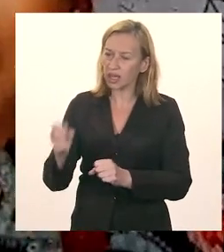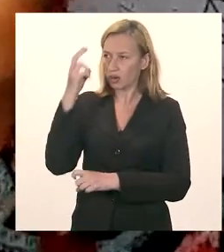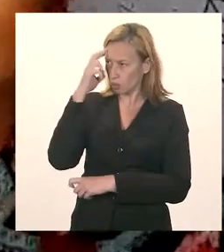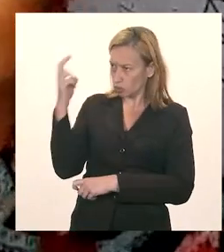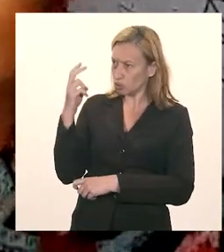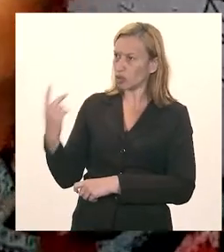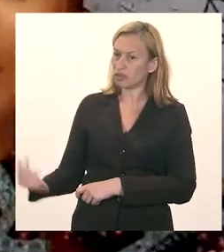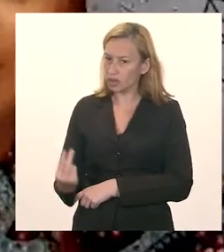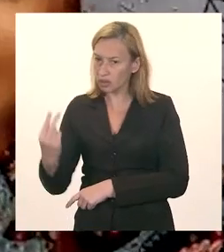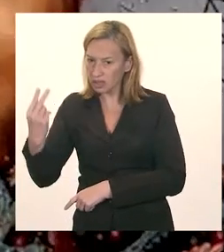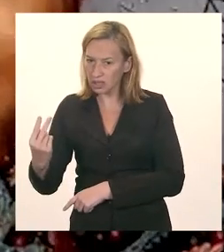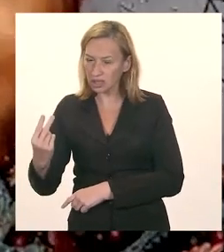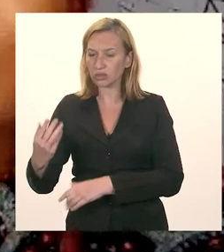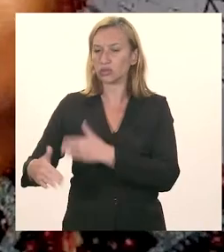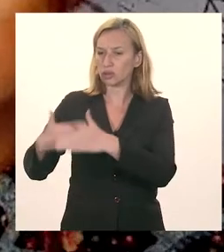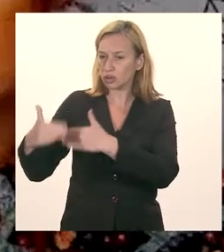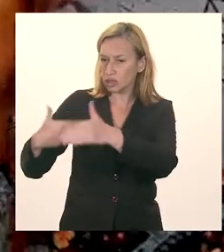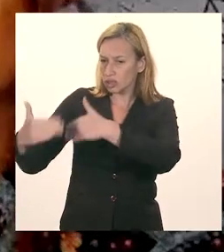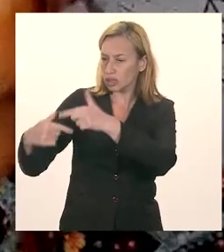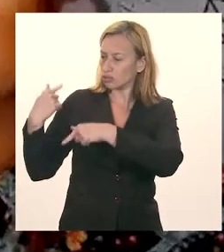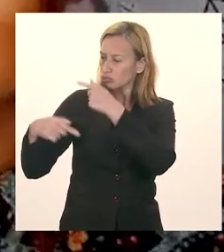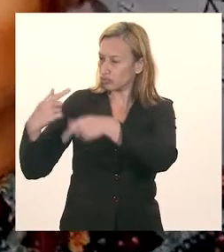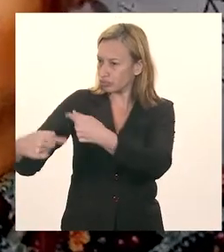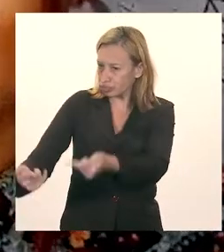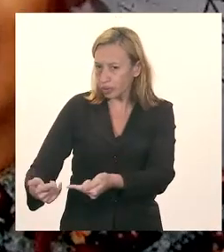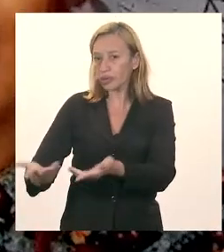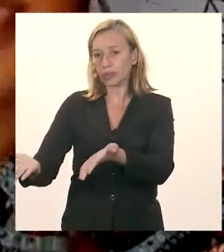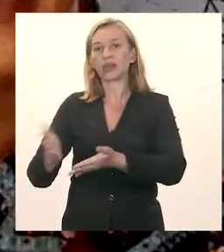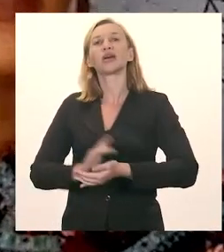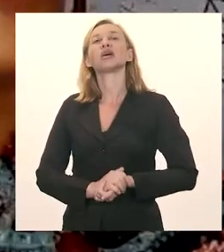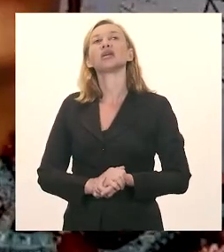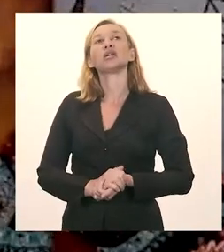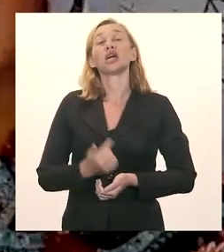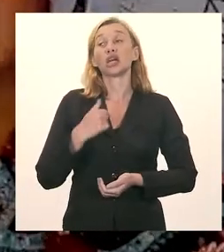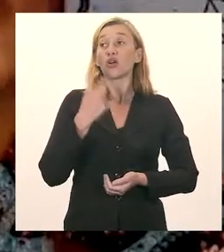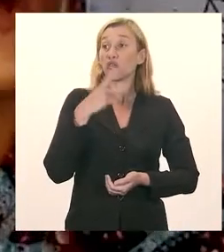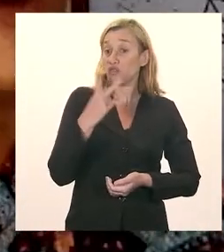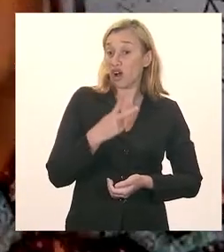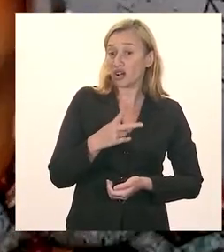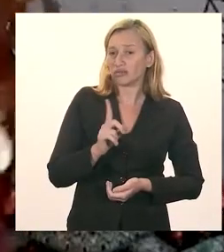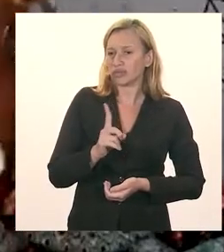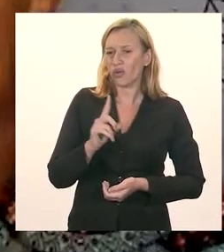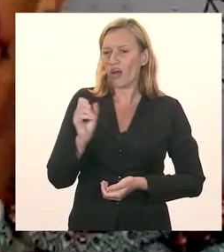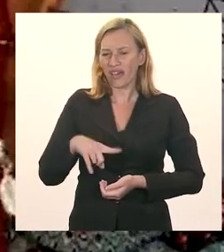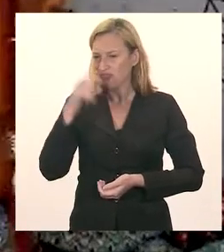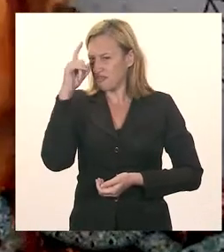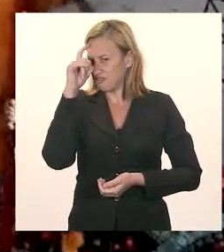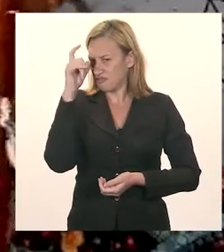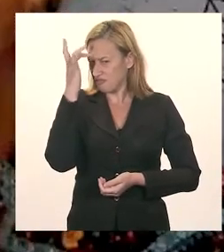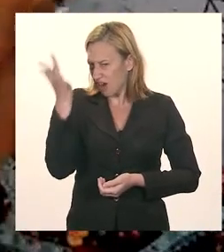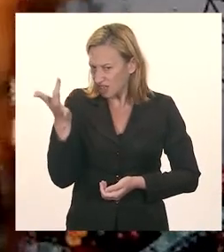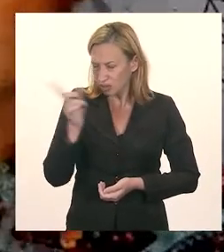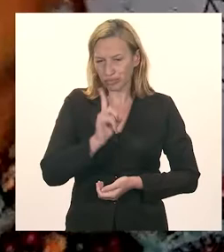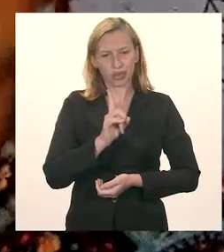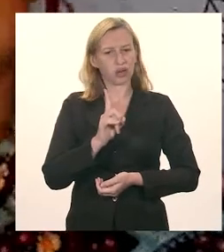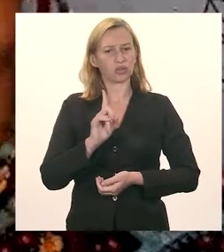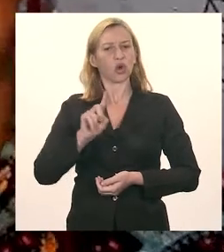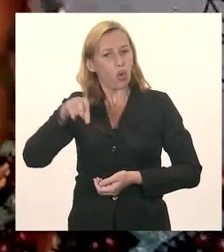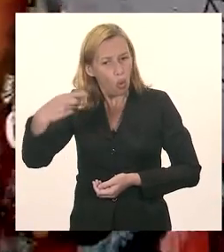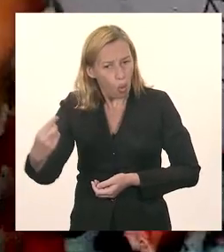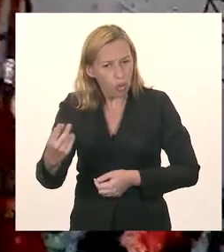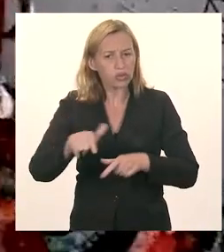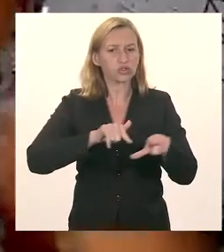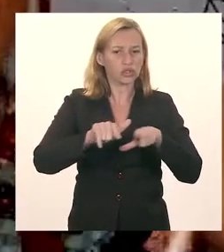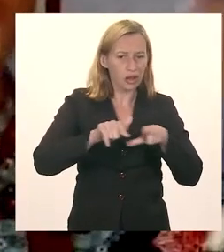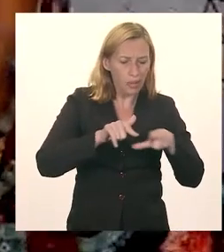cultural. Eles estão ali passando isso de geração em geração. E que eu falo que não é uma coisa fácil. Eles têm